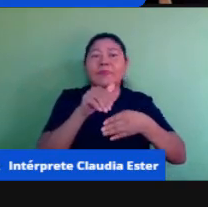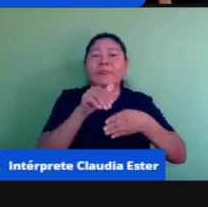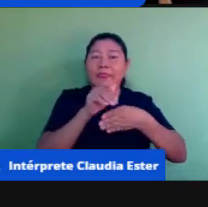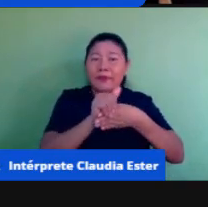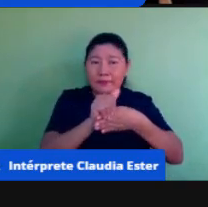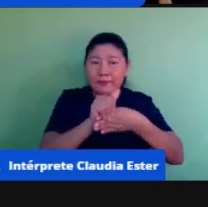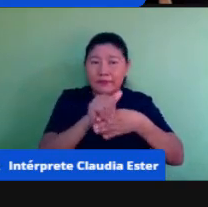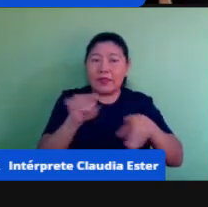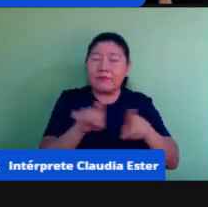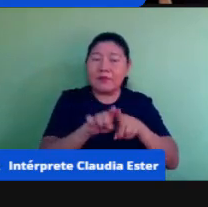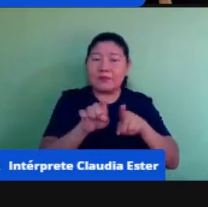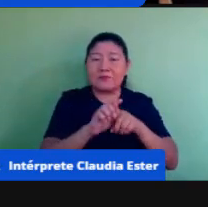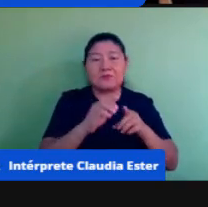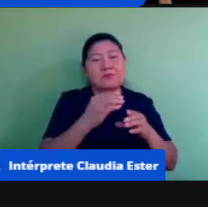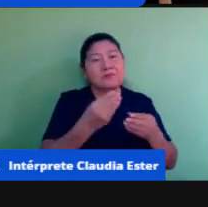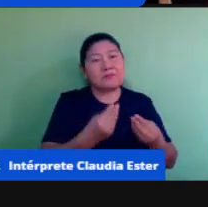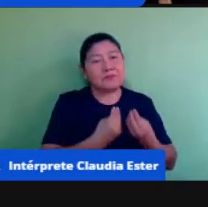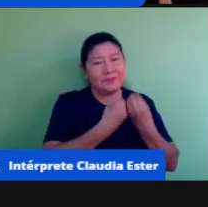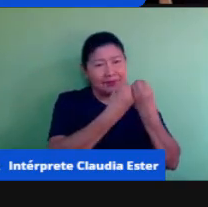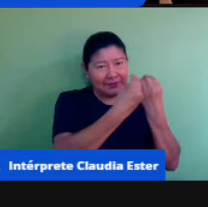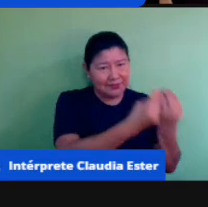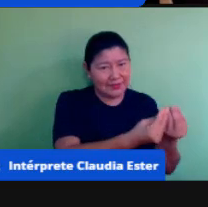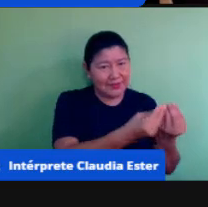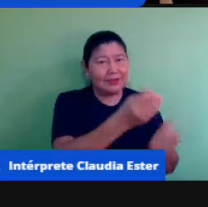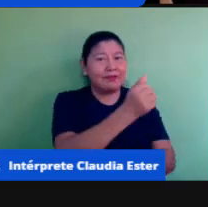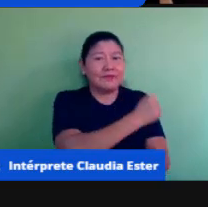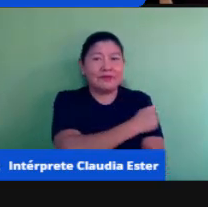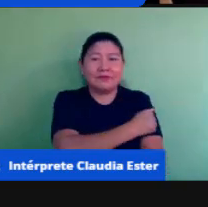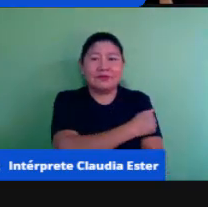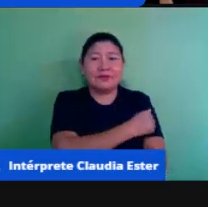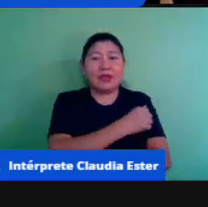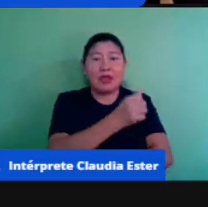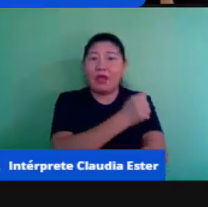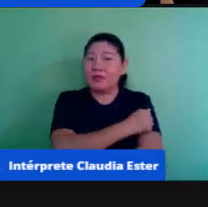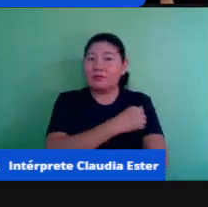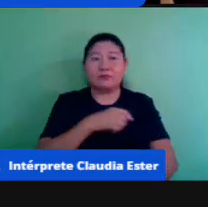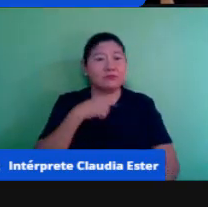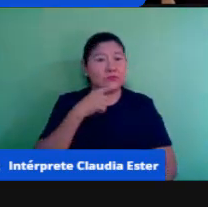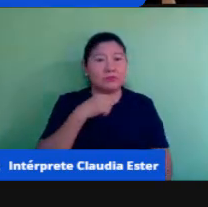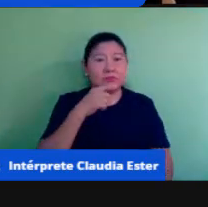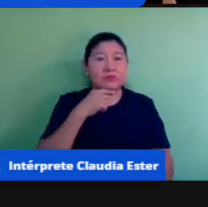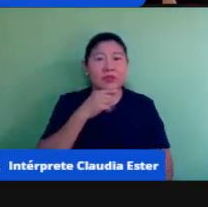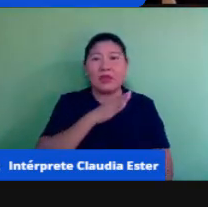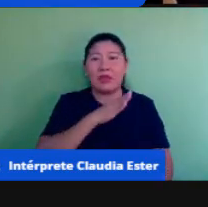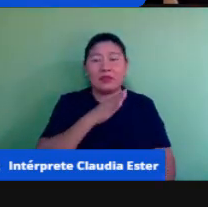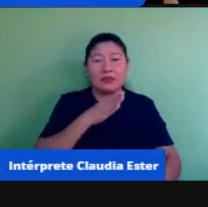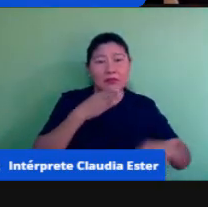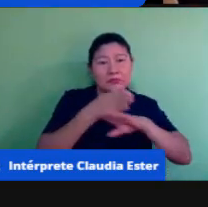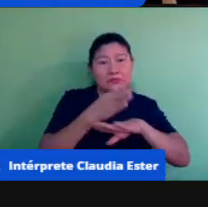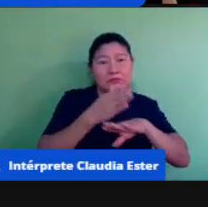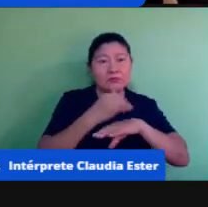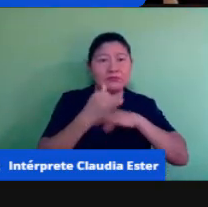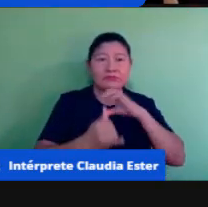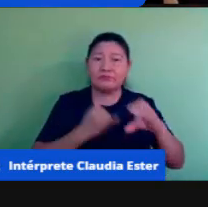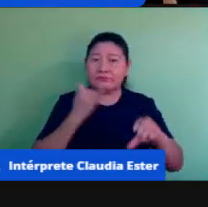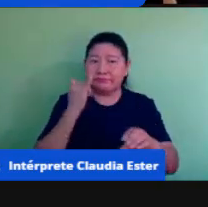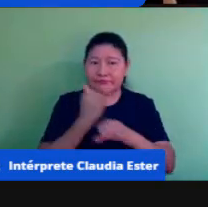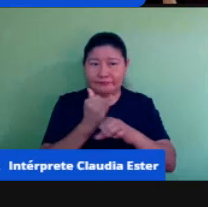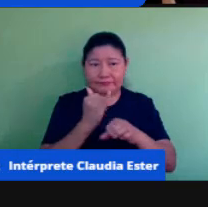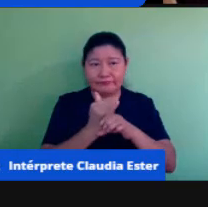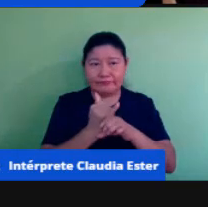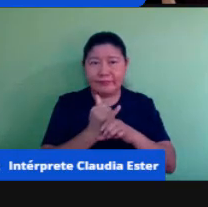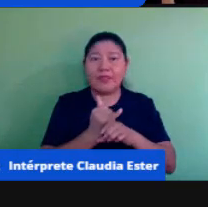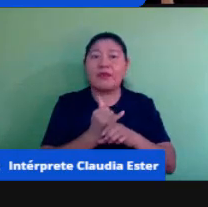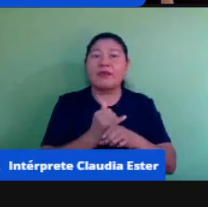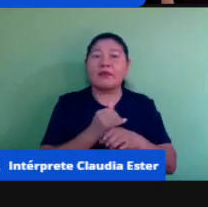seus alunos. Ou seja, aquele aluno que não teve acesso à internet para desenvolver aquelas atividades, principalmente matemática, né,